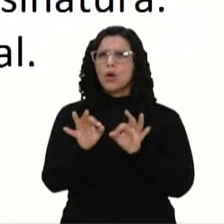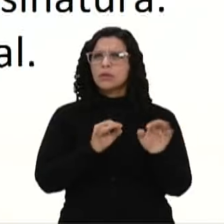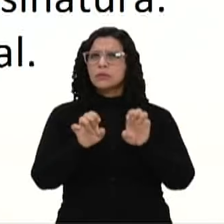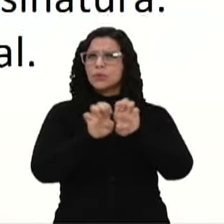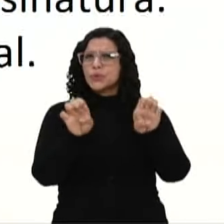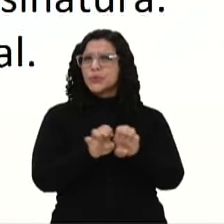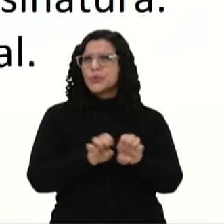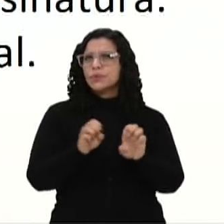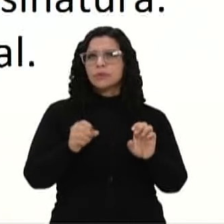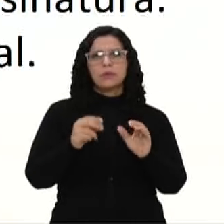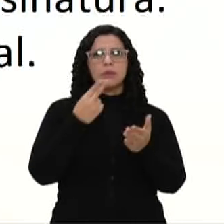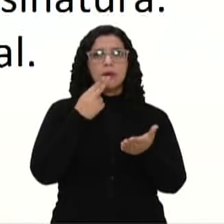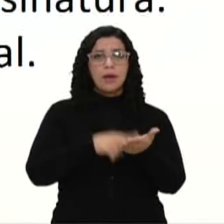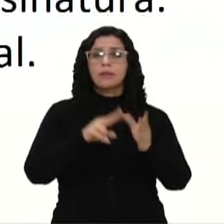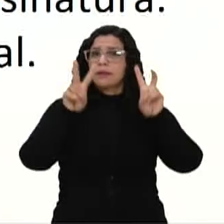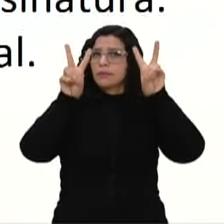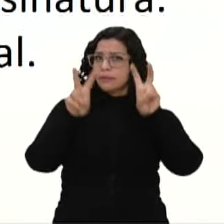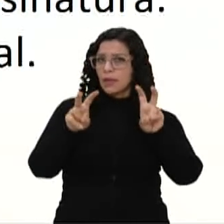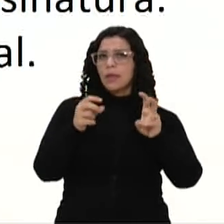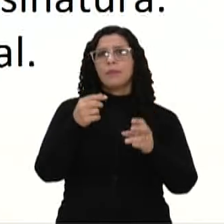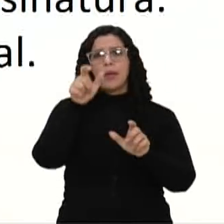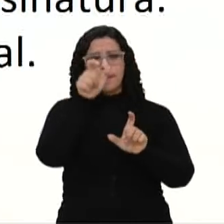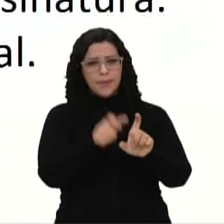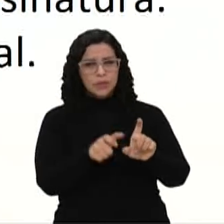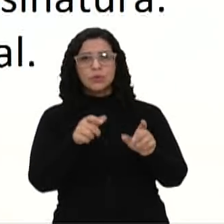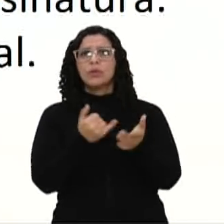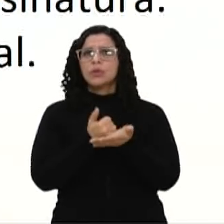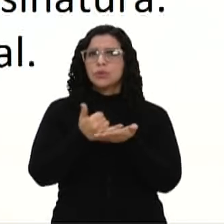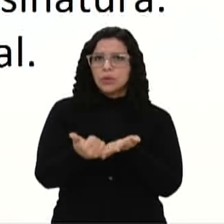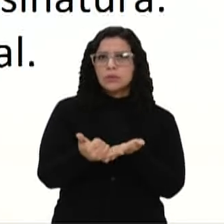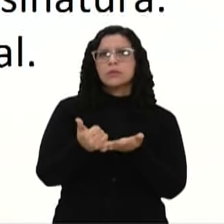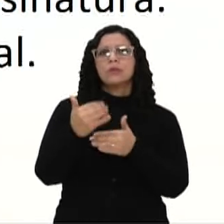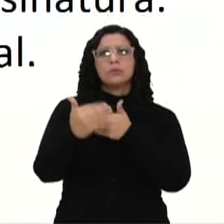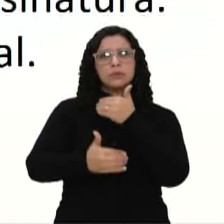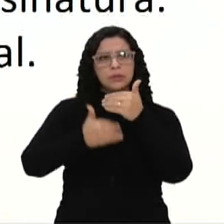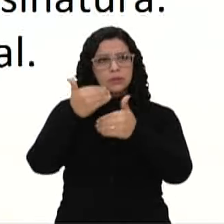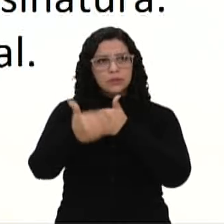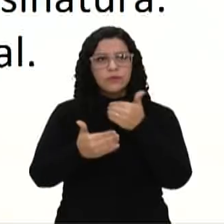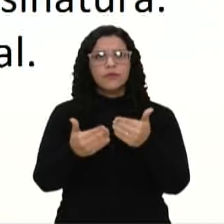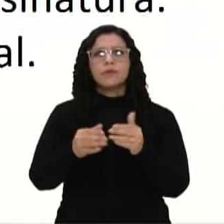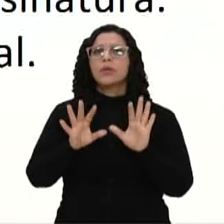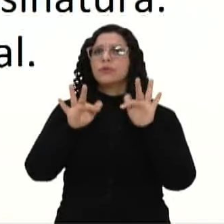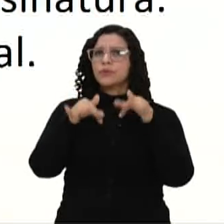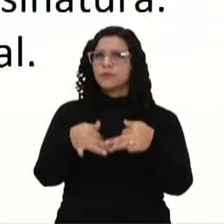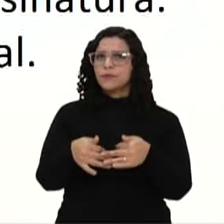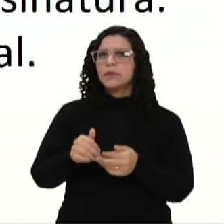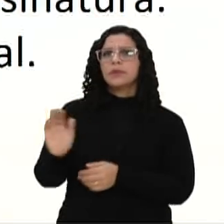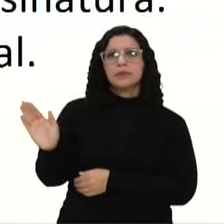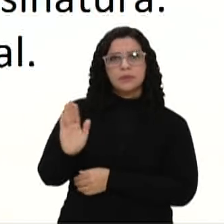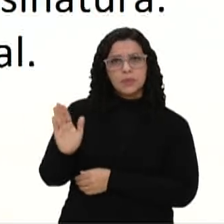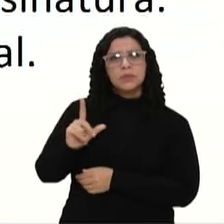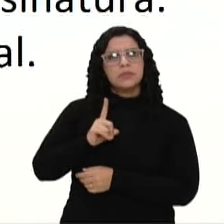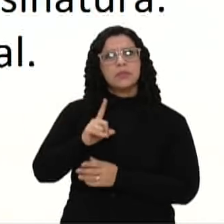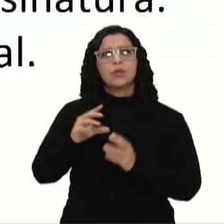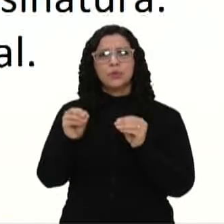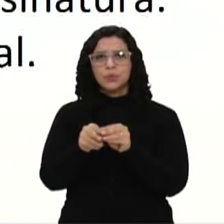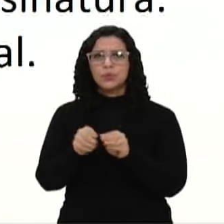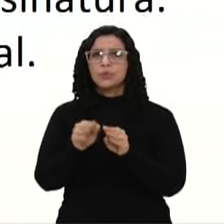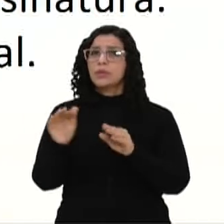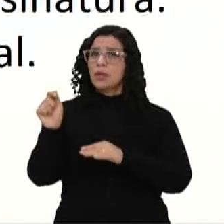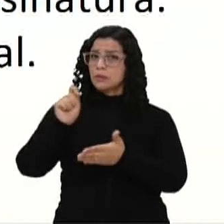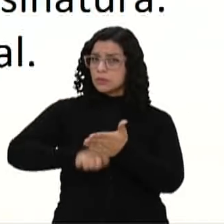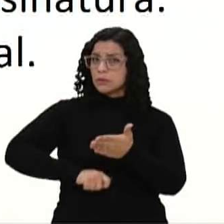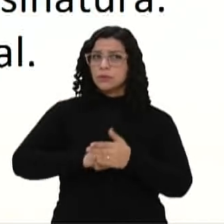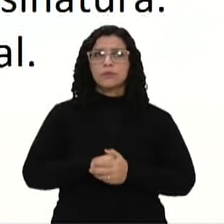da carta aberta: ela tem título, destinatário, introdução, desenvolvimento, conclusão, despedida e